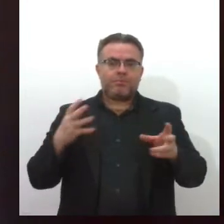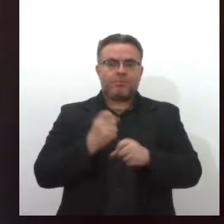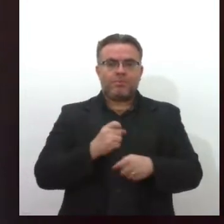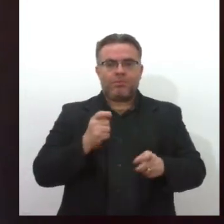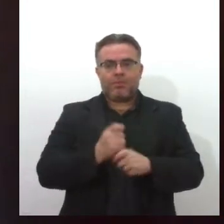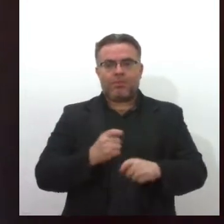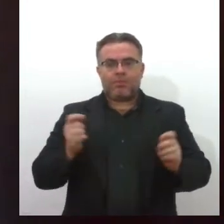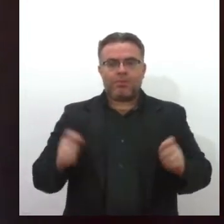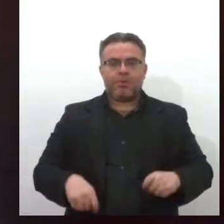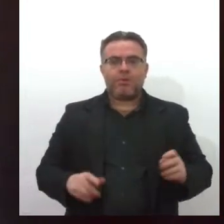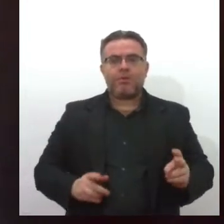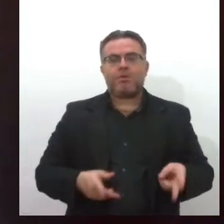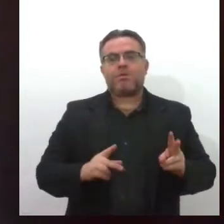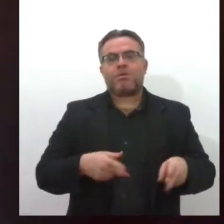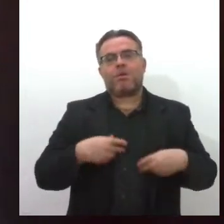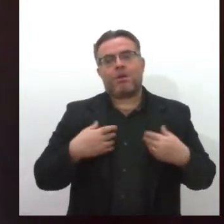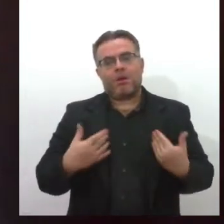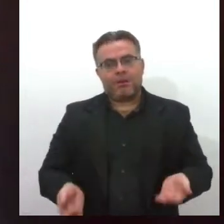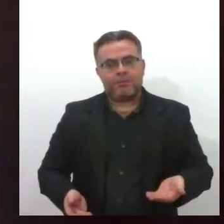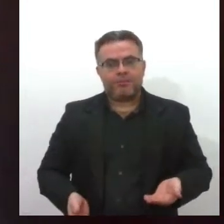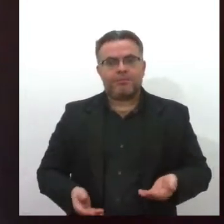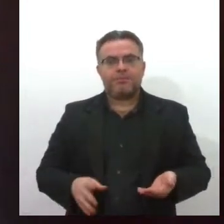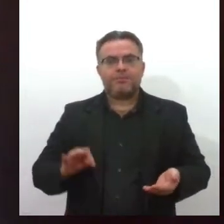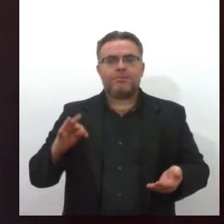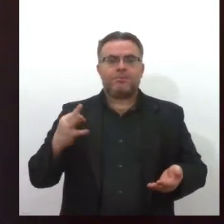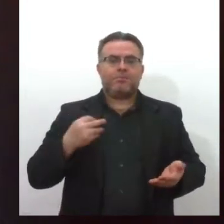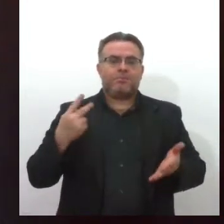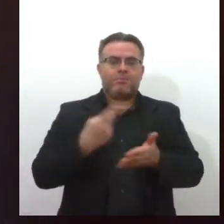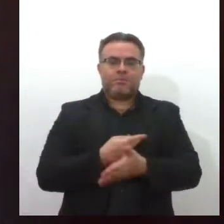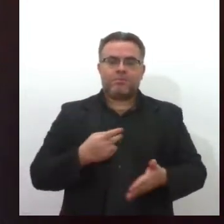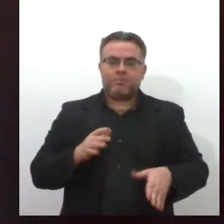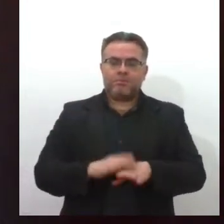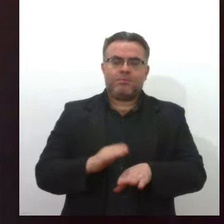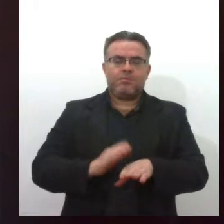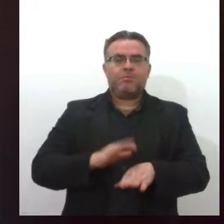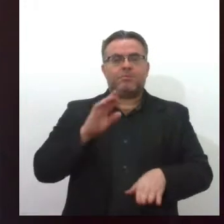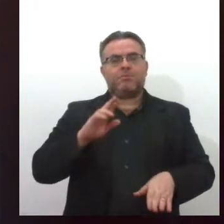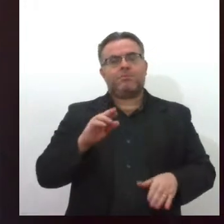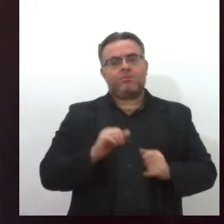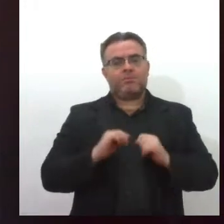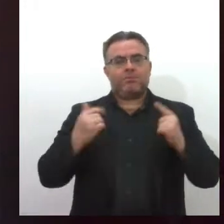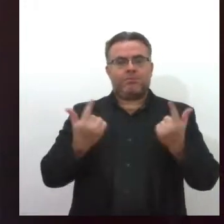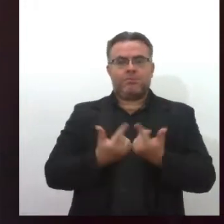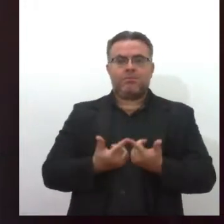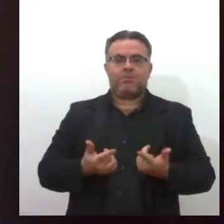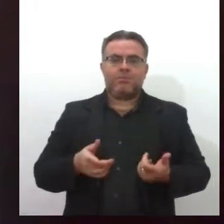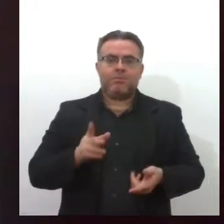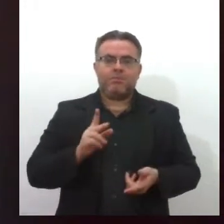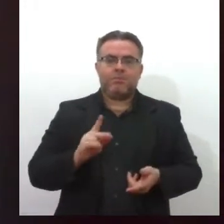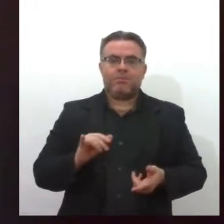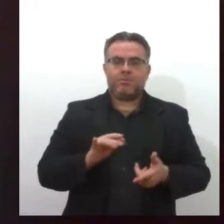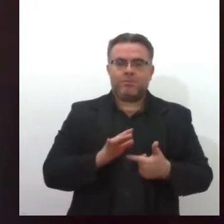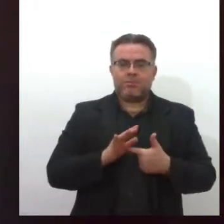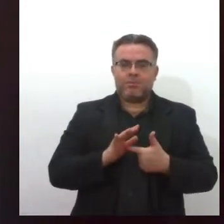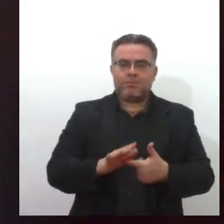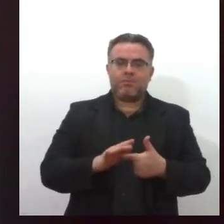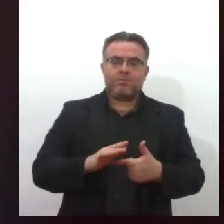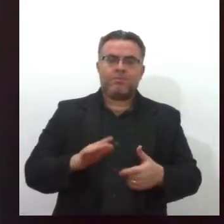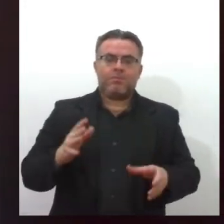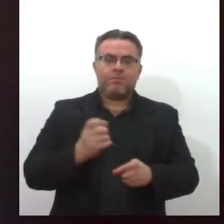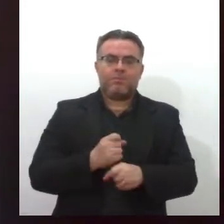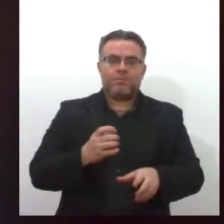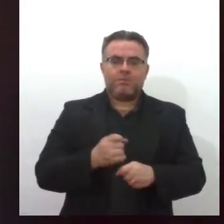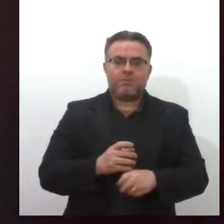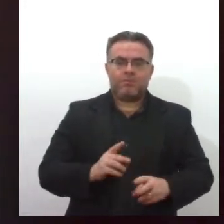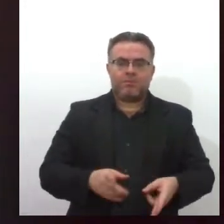outros poderes e órgãos constituídos do Estado e oriundos da própria Assembleia Legislativa, o que irá ainda inflar esse número